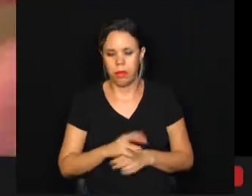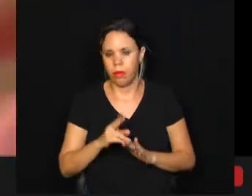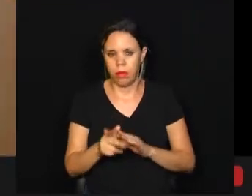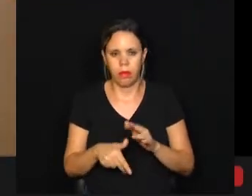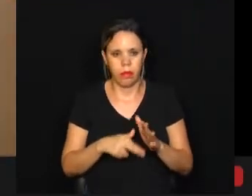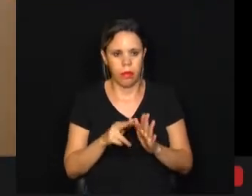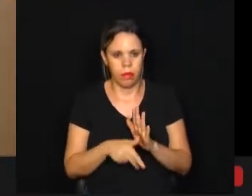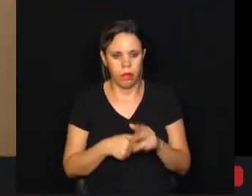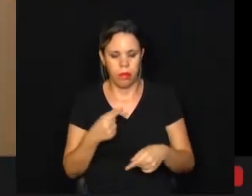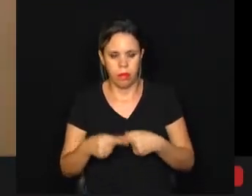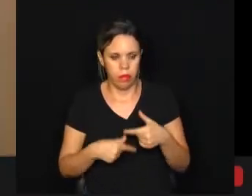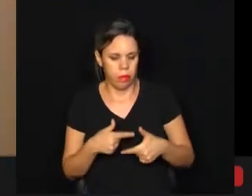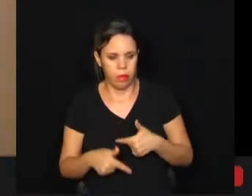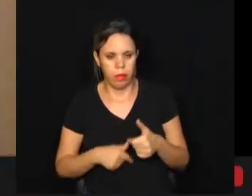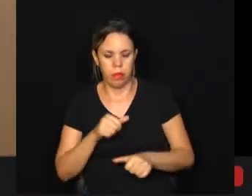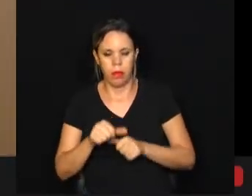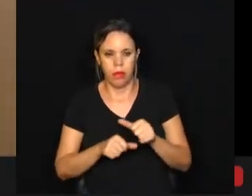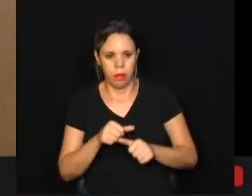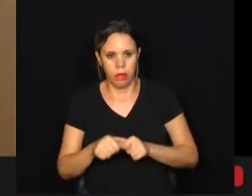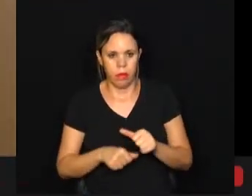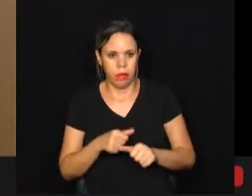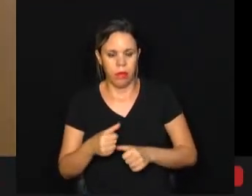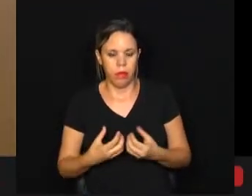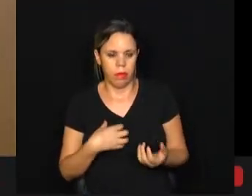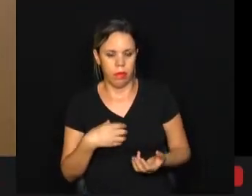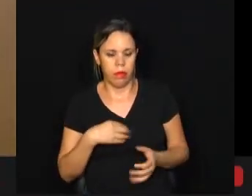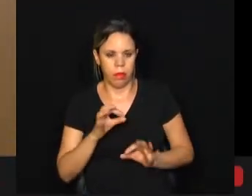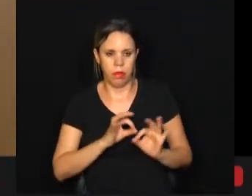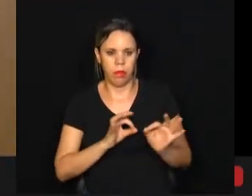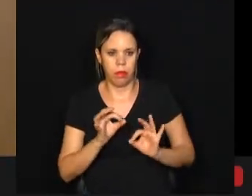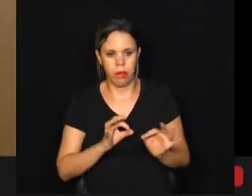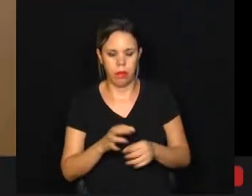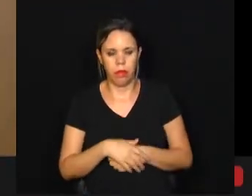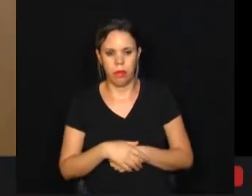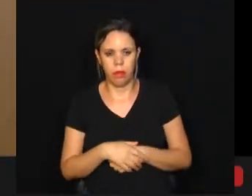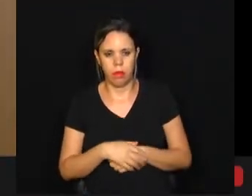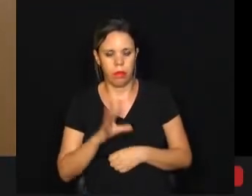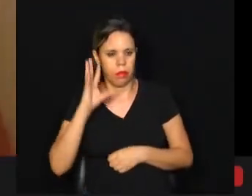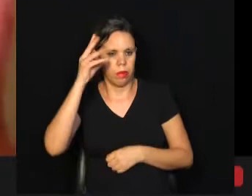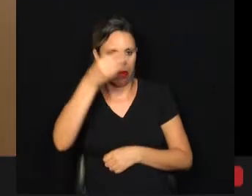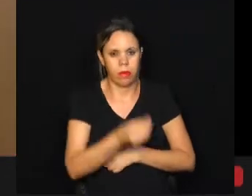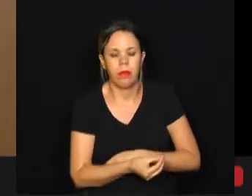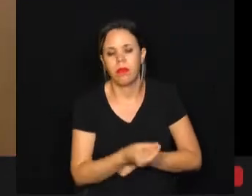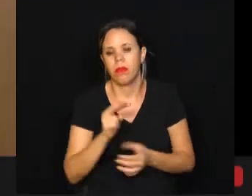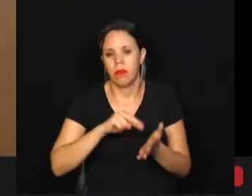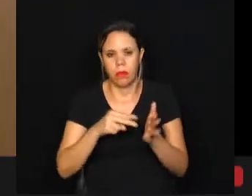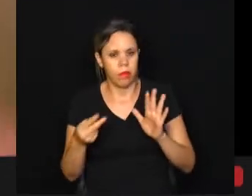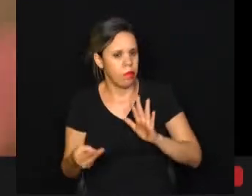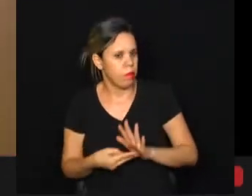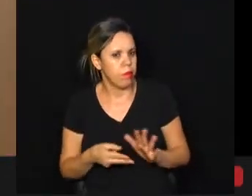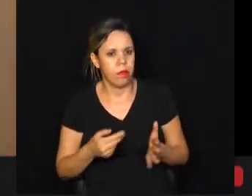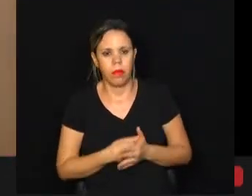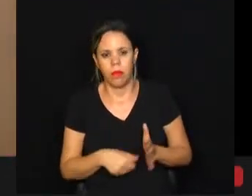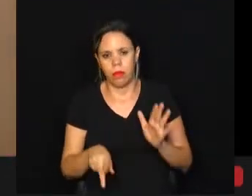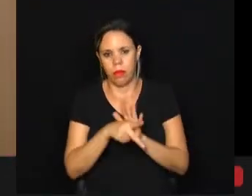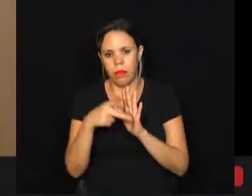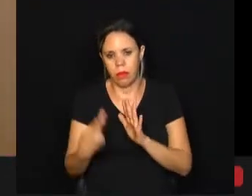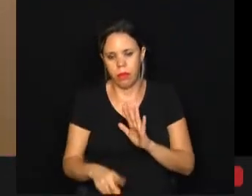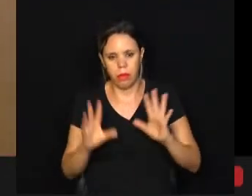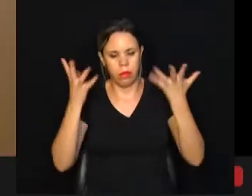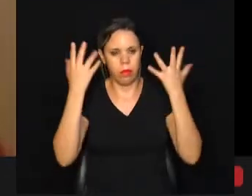vezes foi modificada a forma de organização, compreendendo o significado da própria